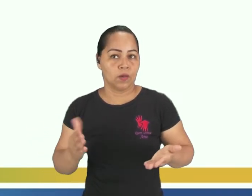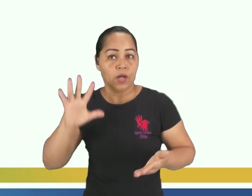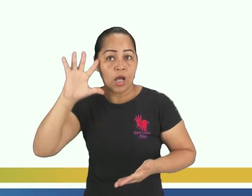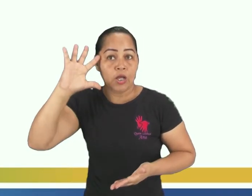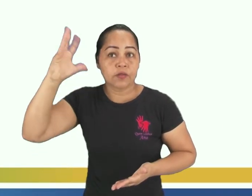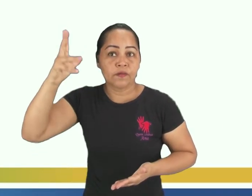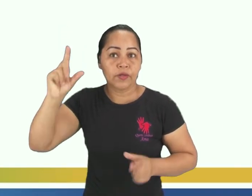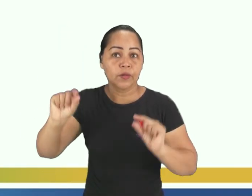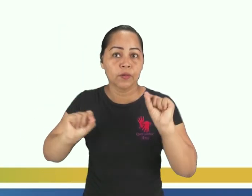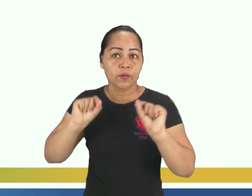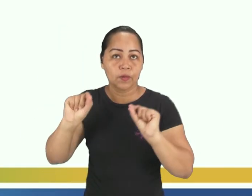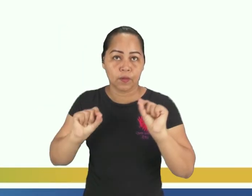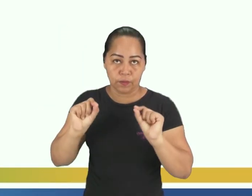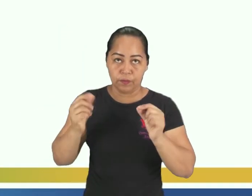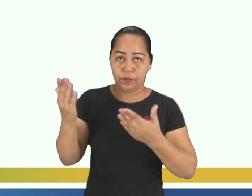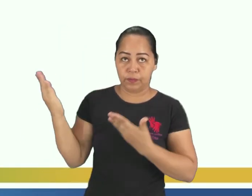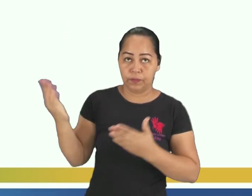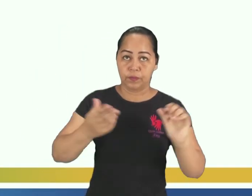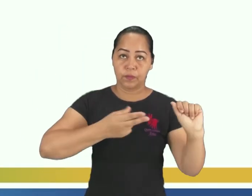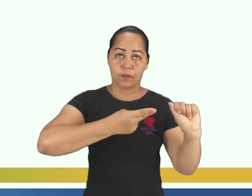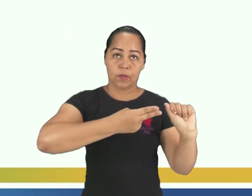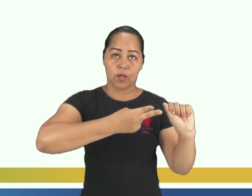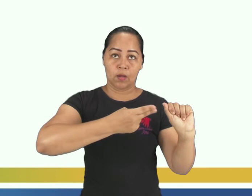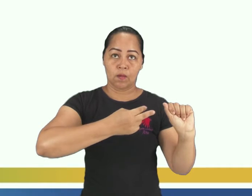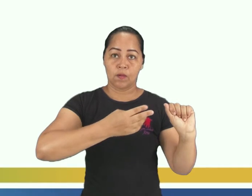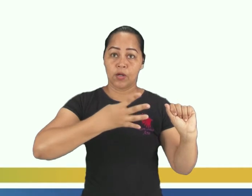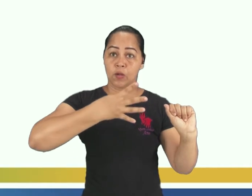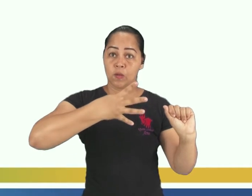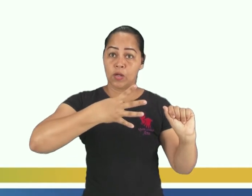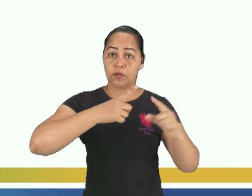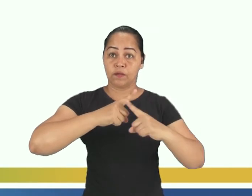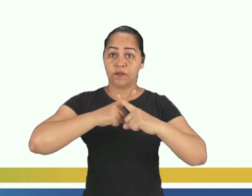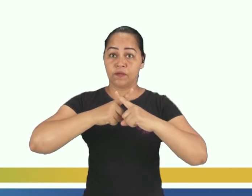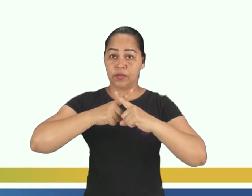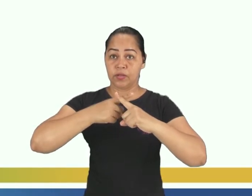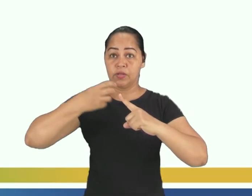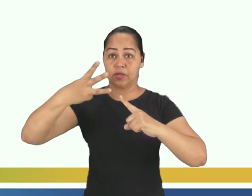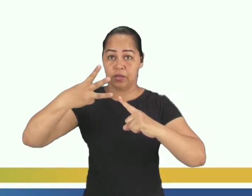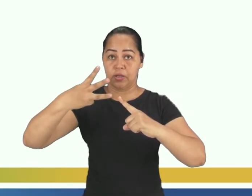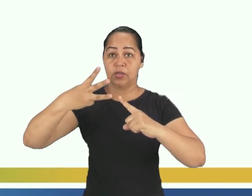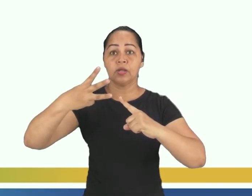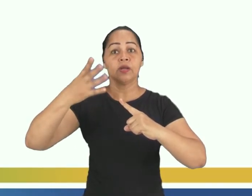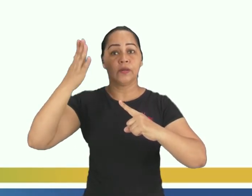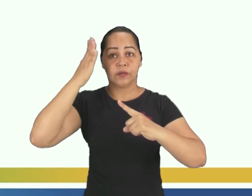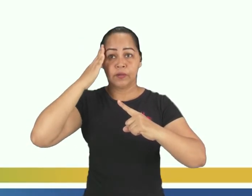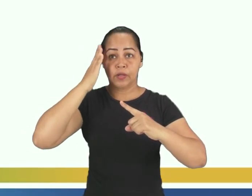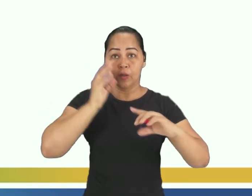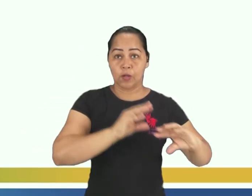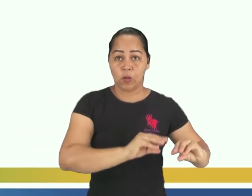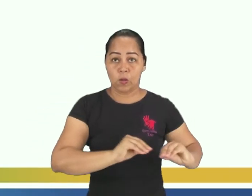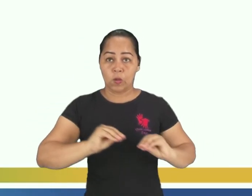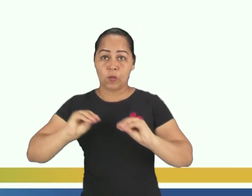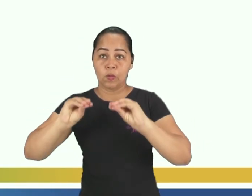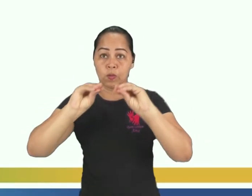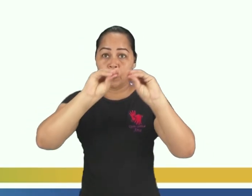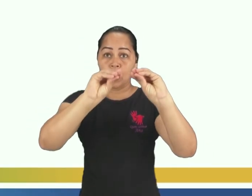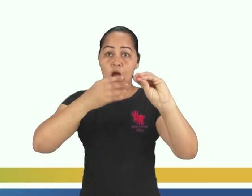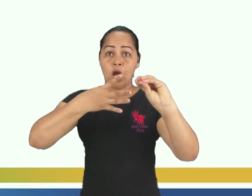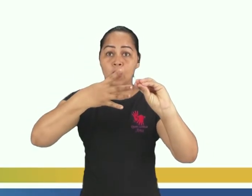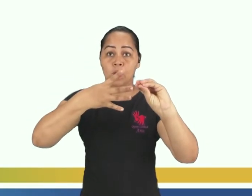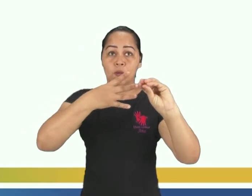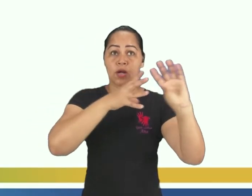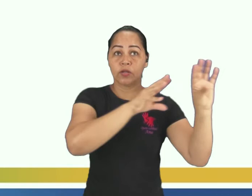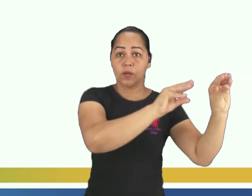Observe que a nossa base aí está medindo 4 metros e a nossa altura está medindo 3 metros. Então, a área será dada